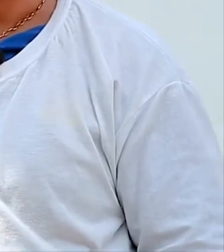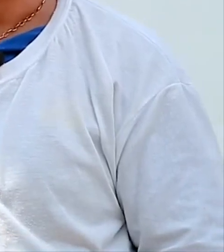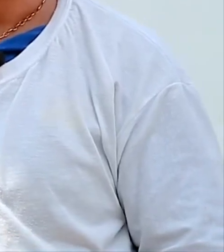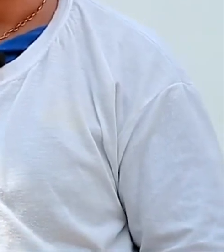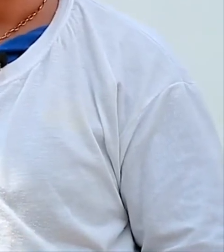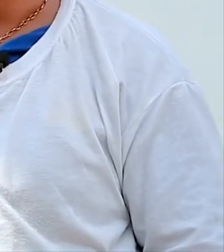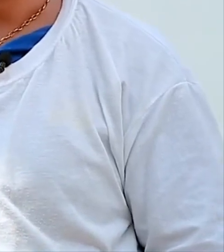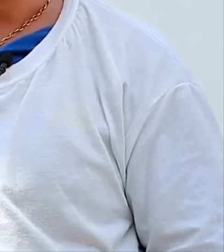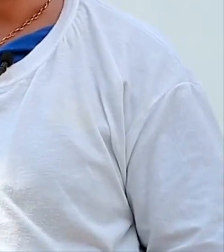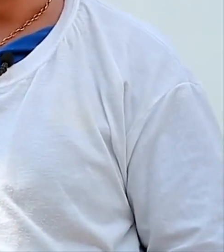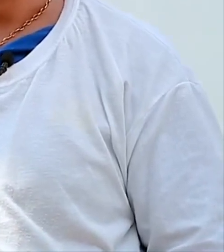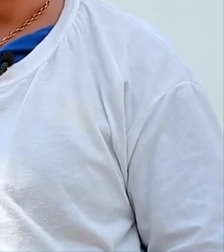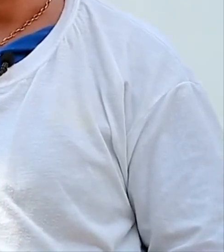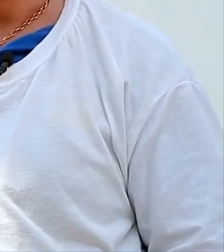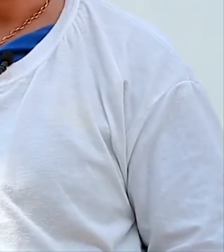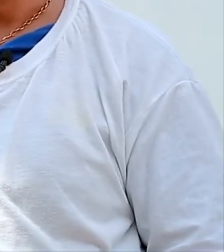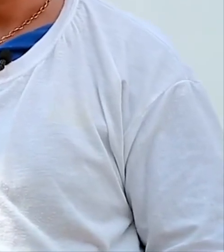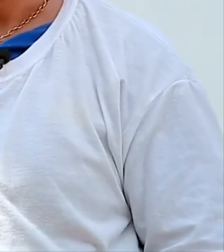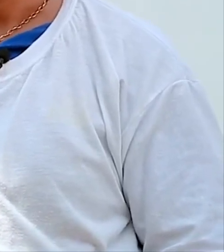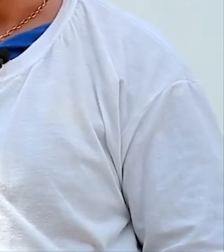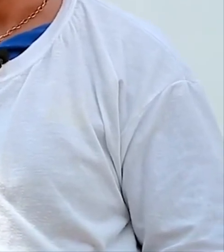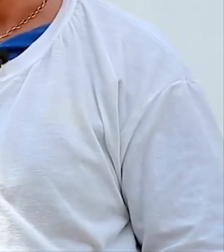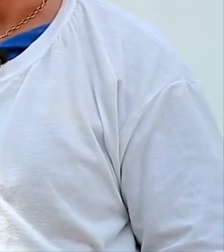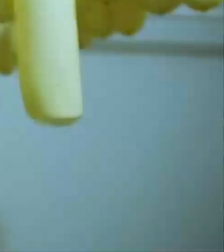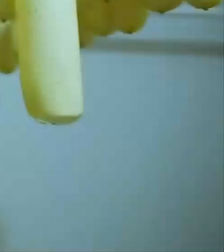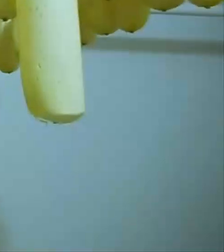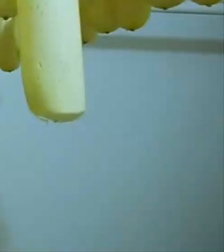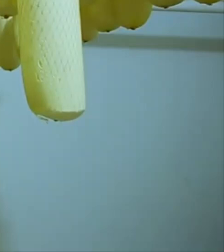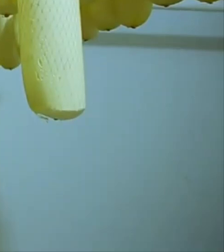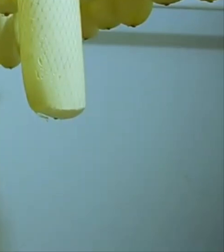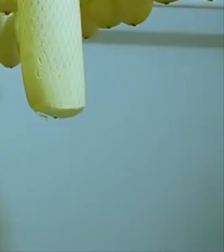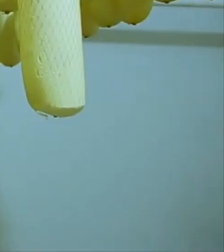aqui, na BR.